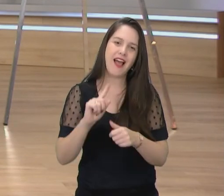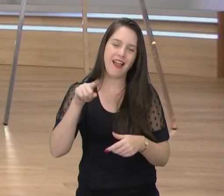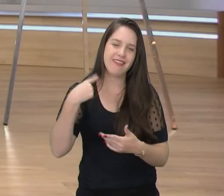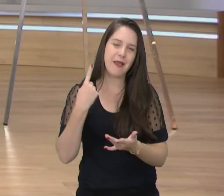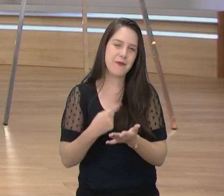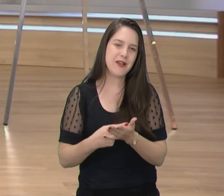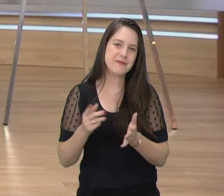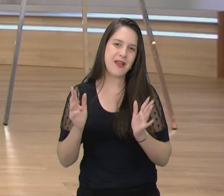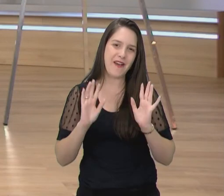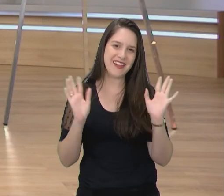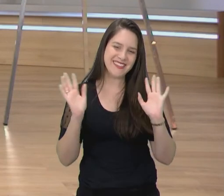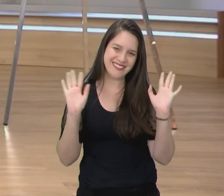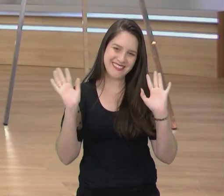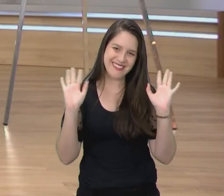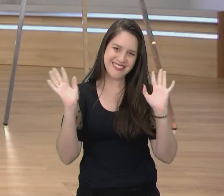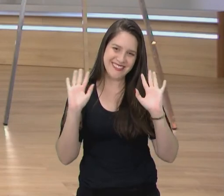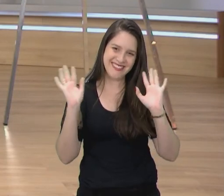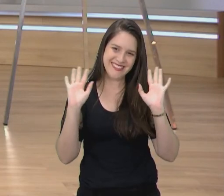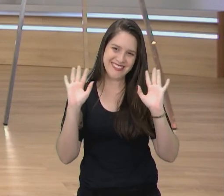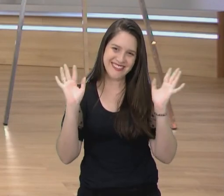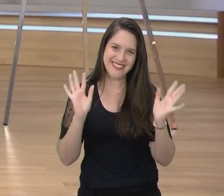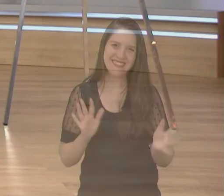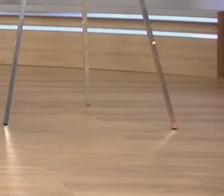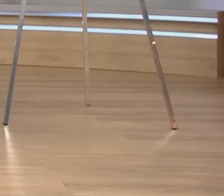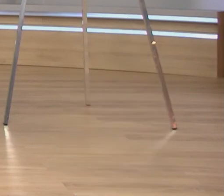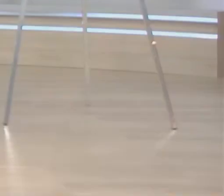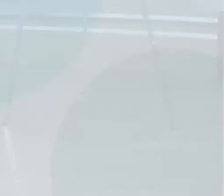próxima aula. Um cheiro. Tchau, tchau. Tchau, tchau.